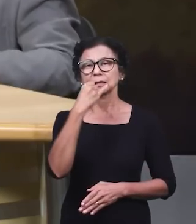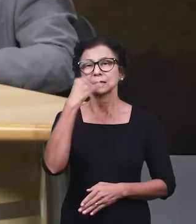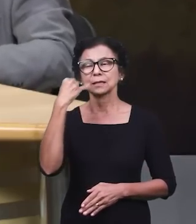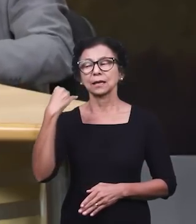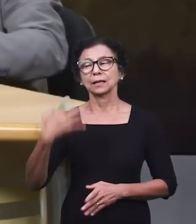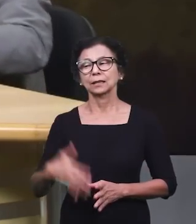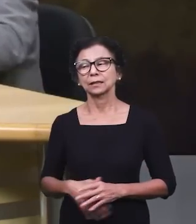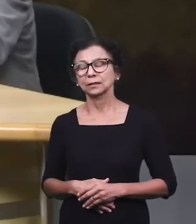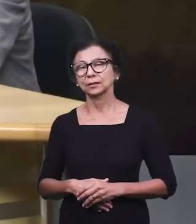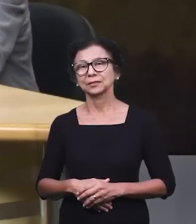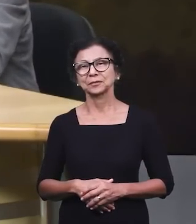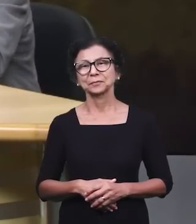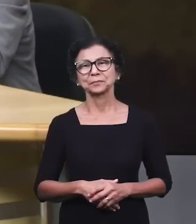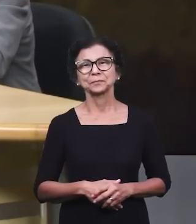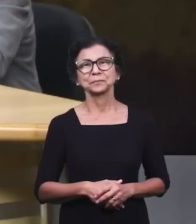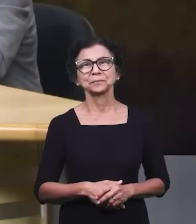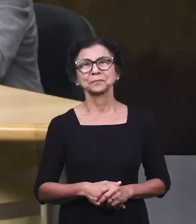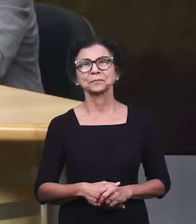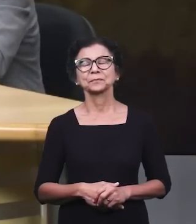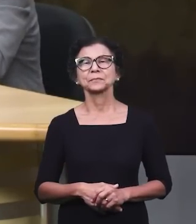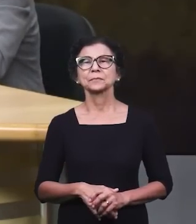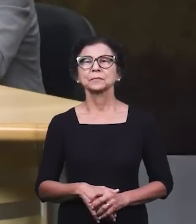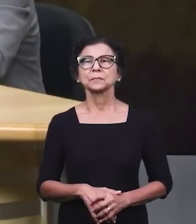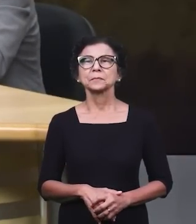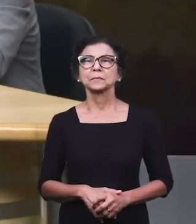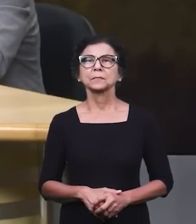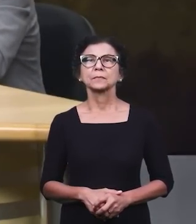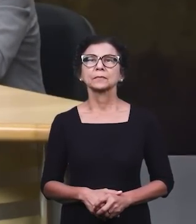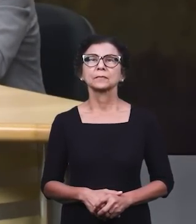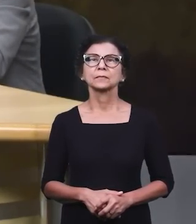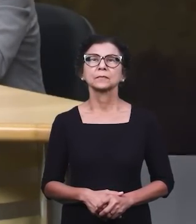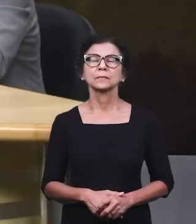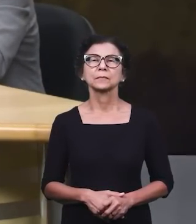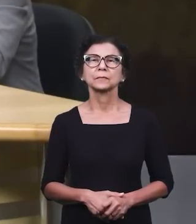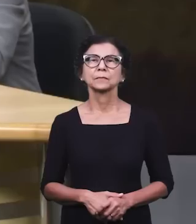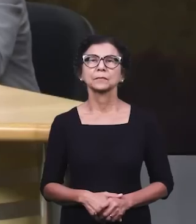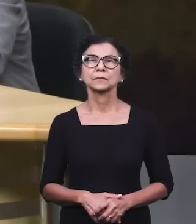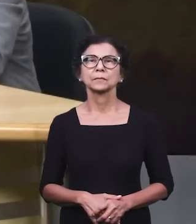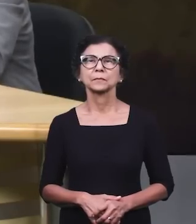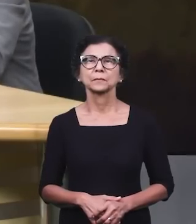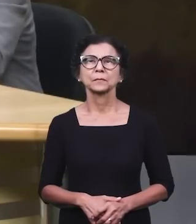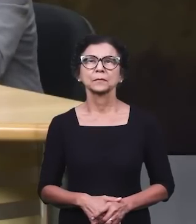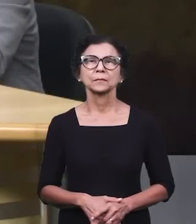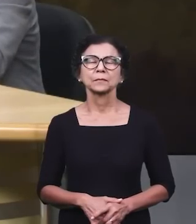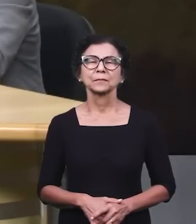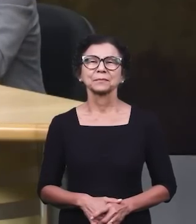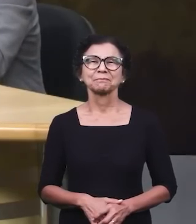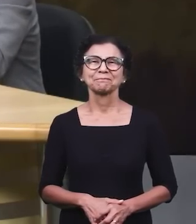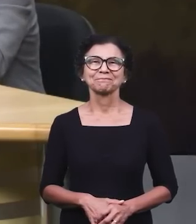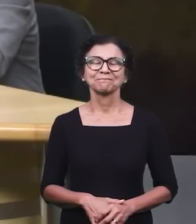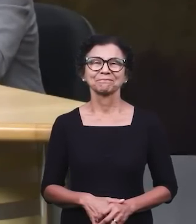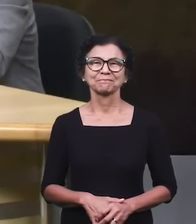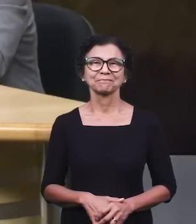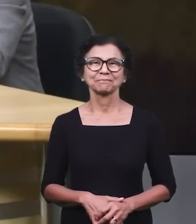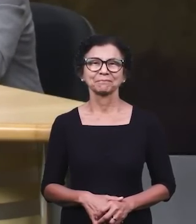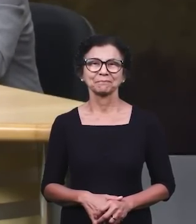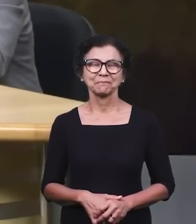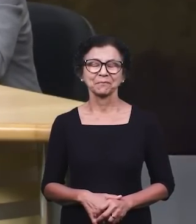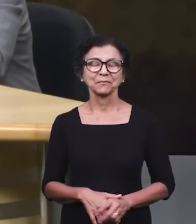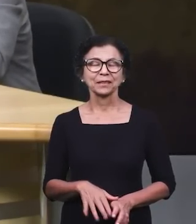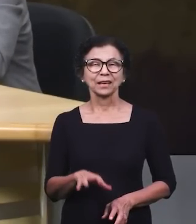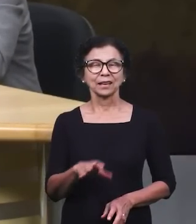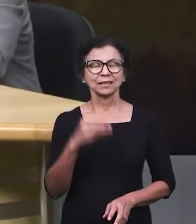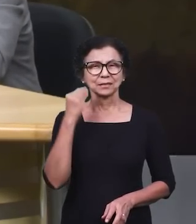Isso que é herança, né? Que vai passando. Herança, herança. Eu gosto sempre de contar, e a gente já está encerrando, eu